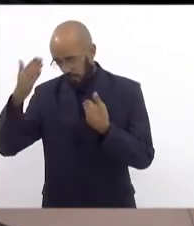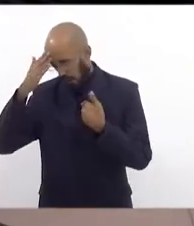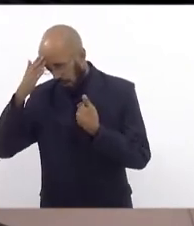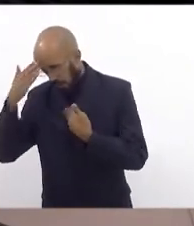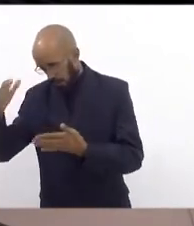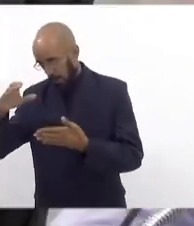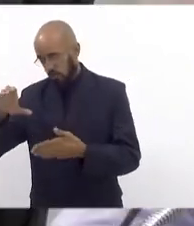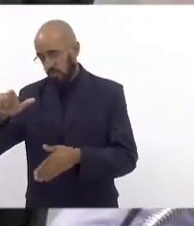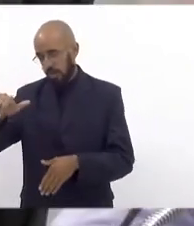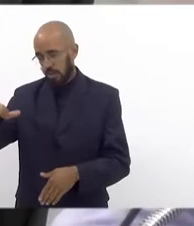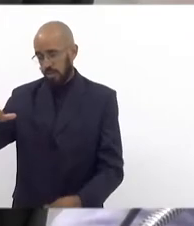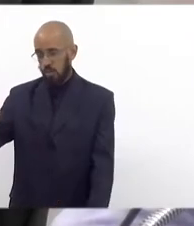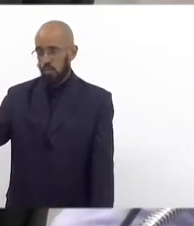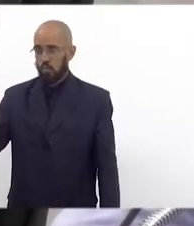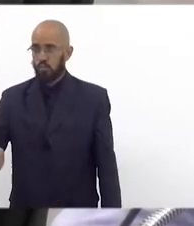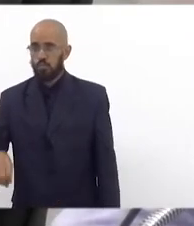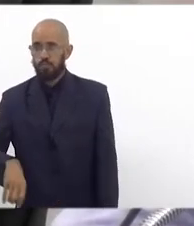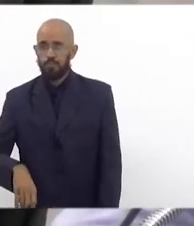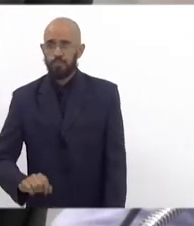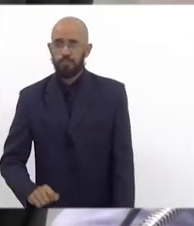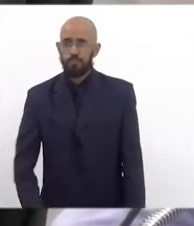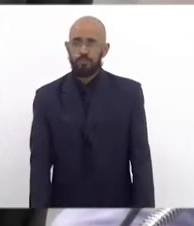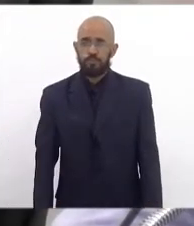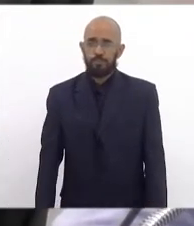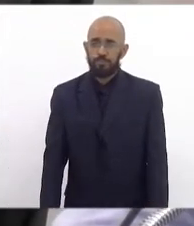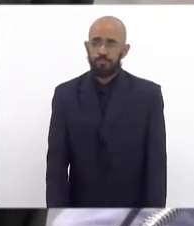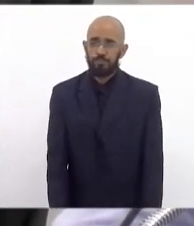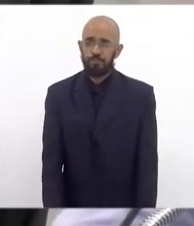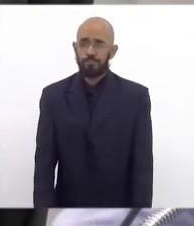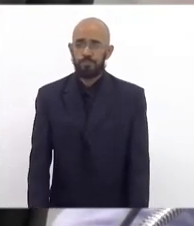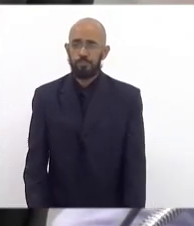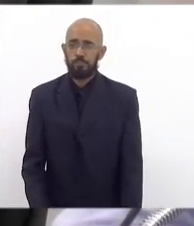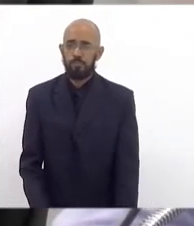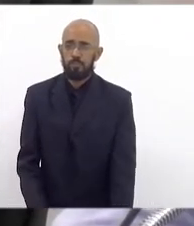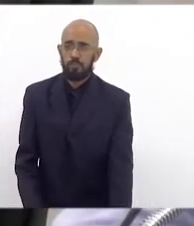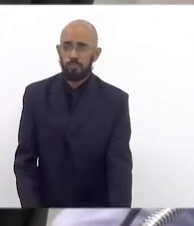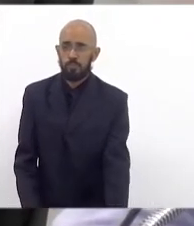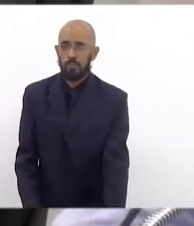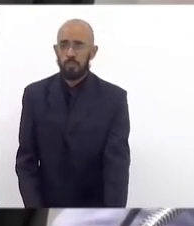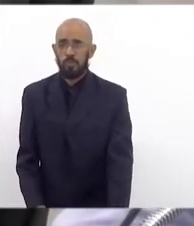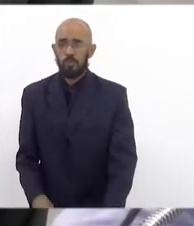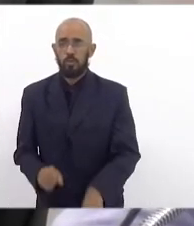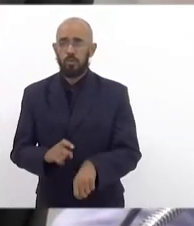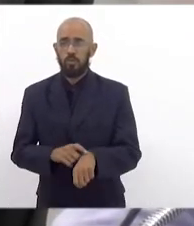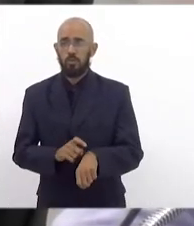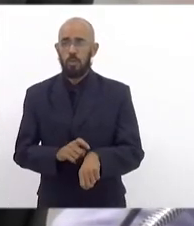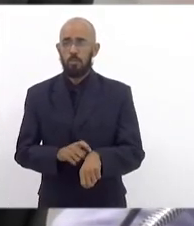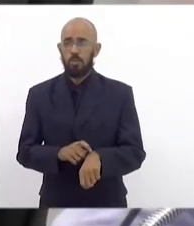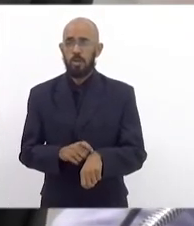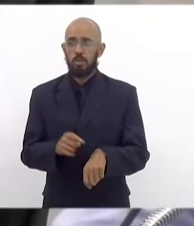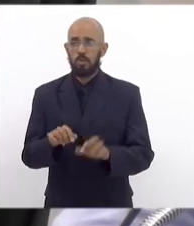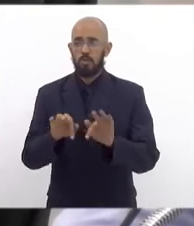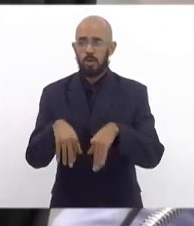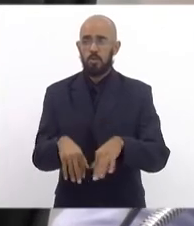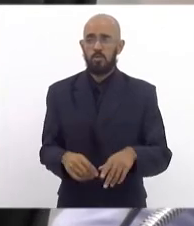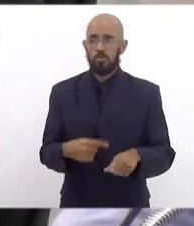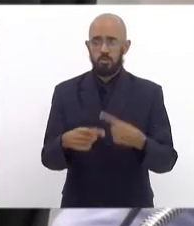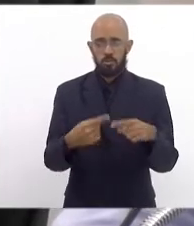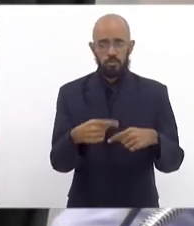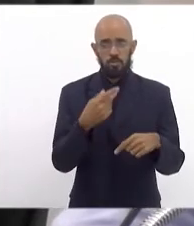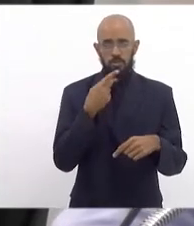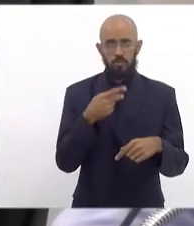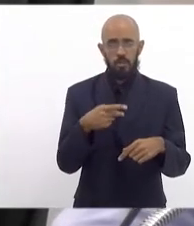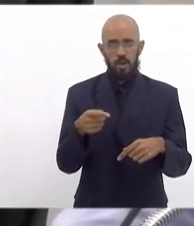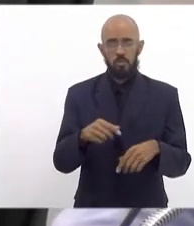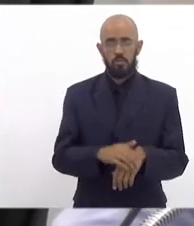torcer vendo na hora da conclusão vou dizer aqui o que que a gente vai com Doutor